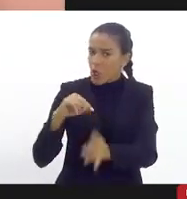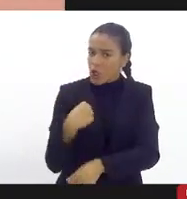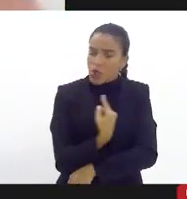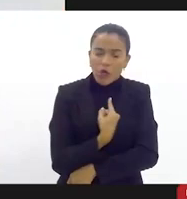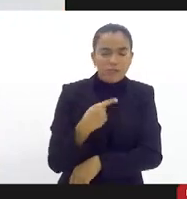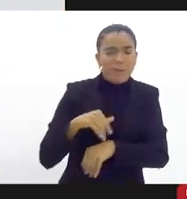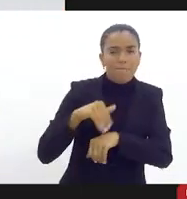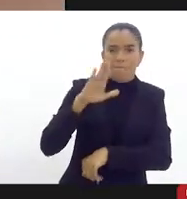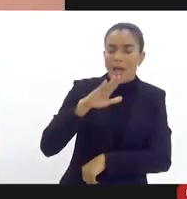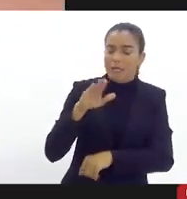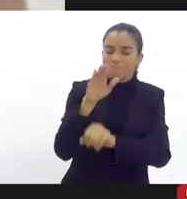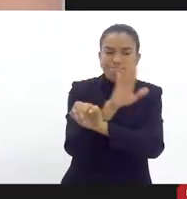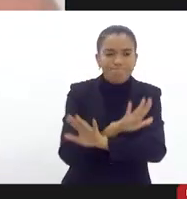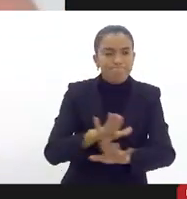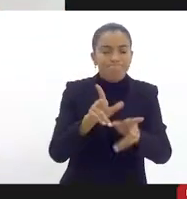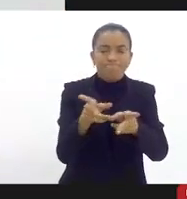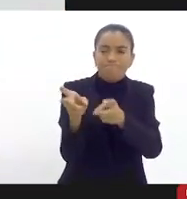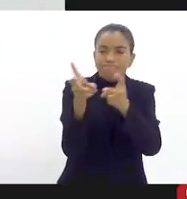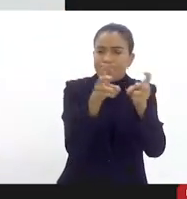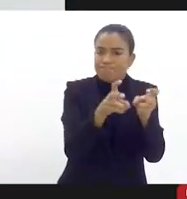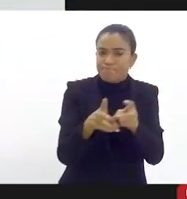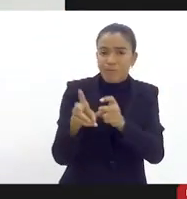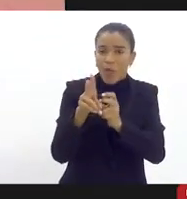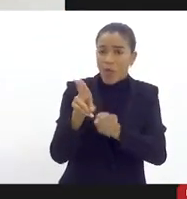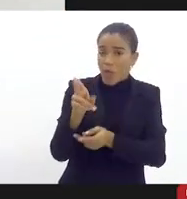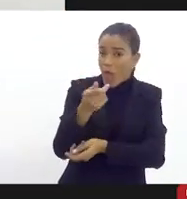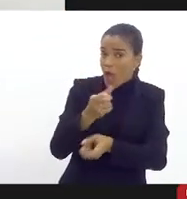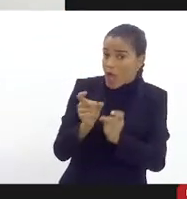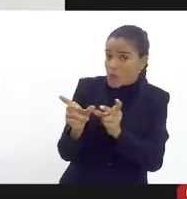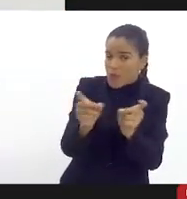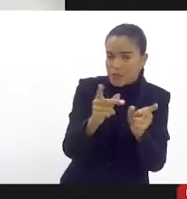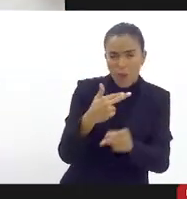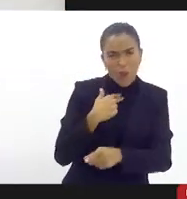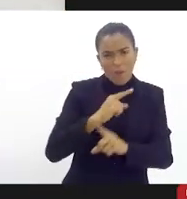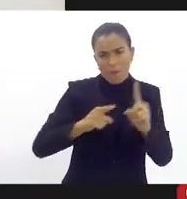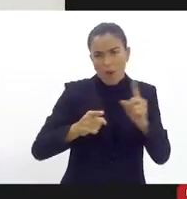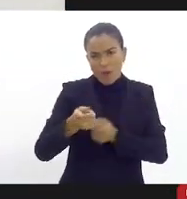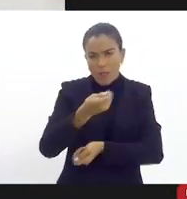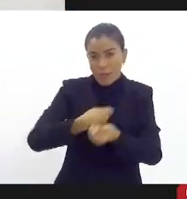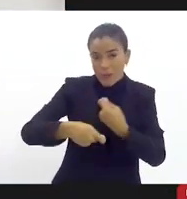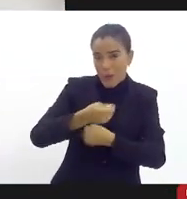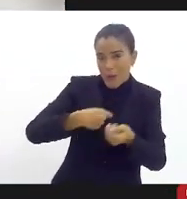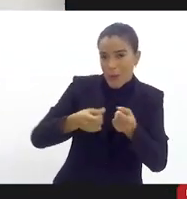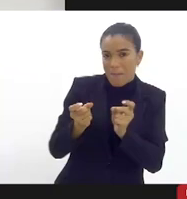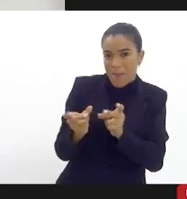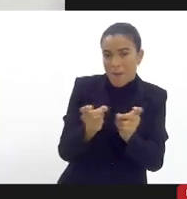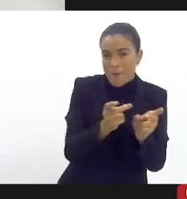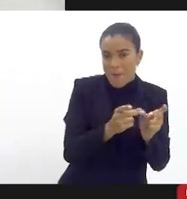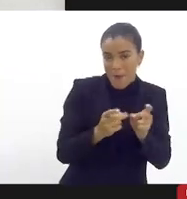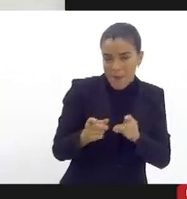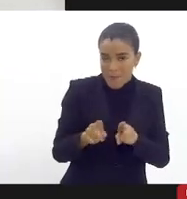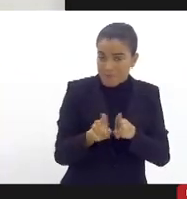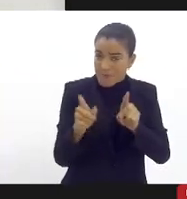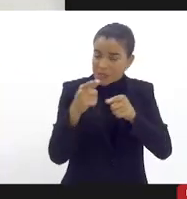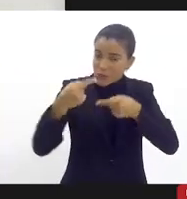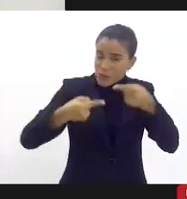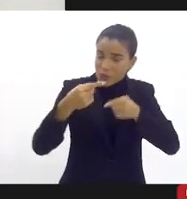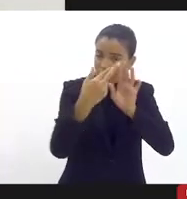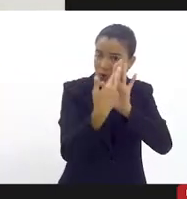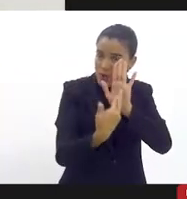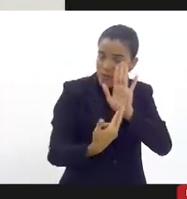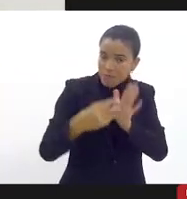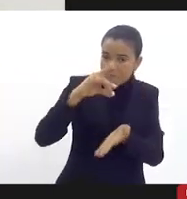ficar mais do que líder do que a educação não pode ser mercadoria e para a gente começar o debate sobre a regulamentação nos ensino superior